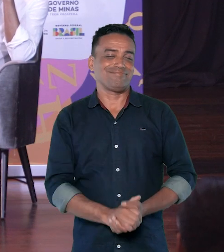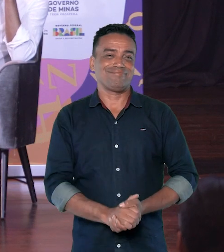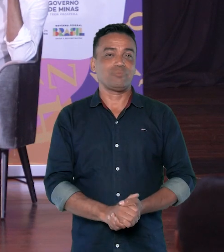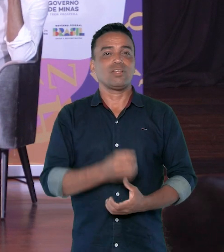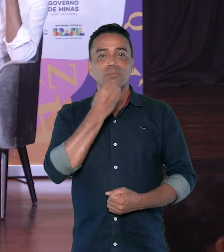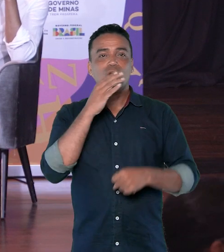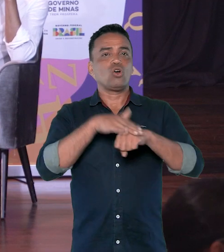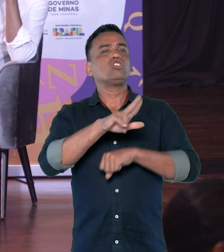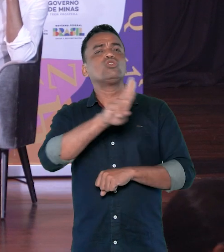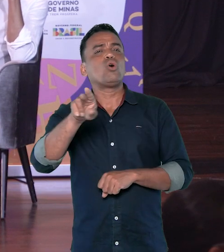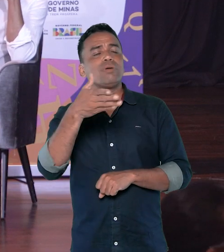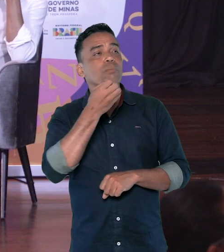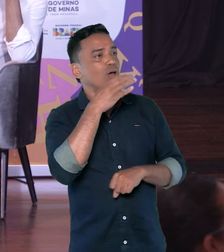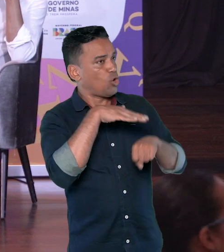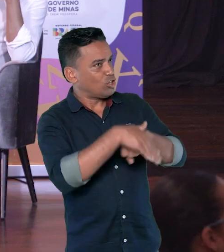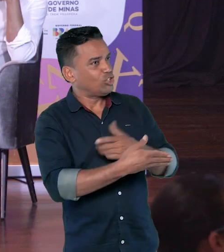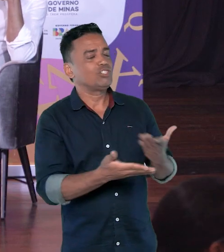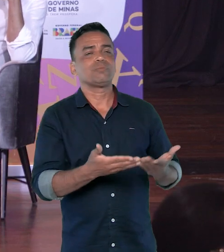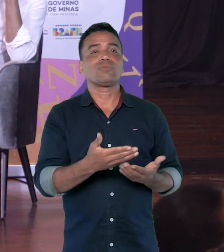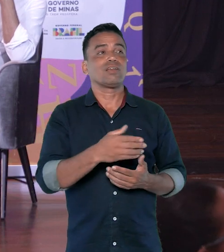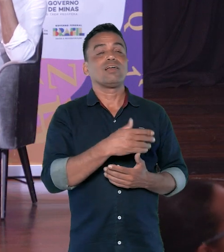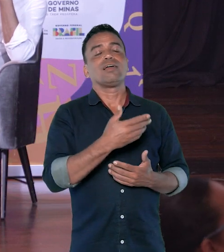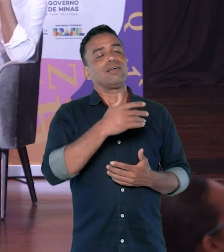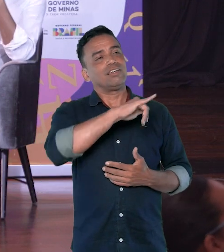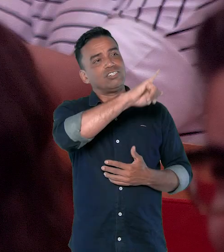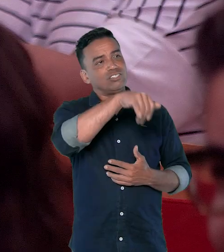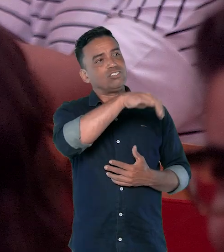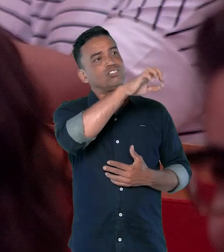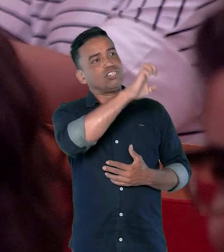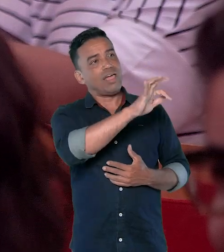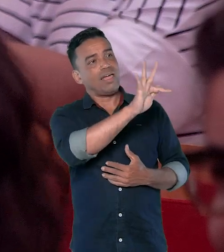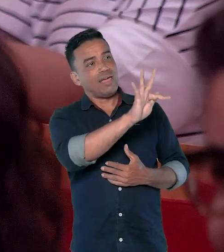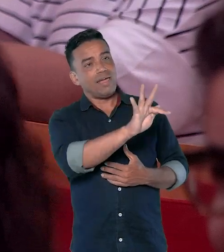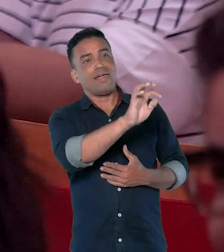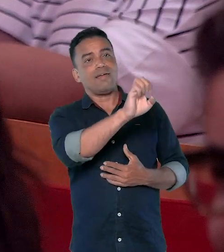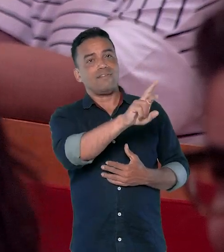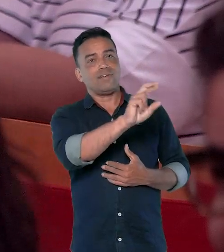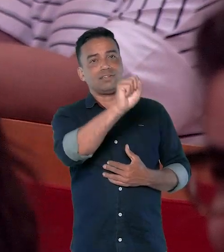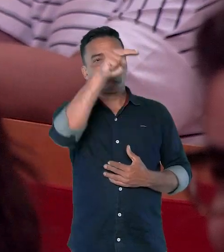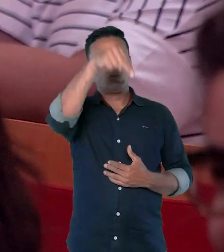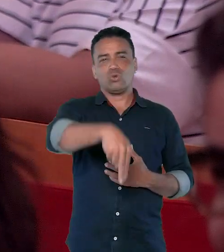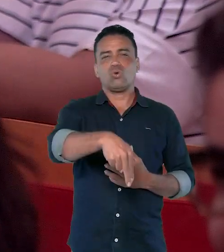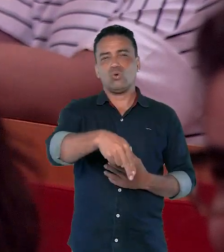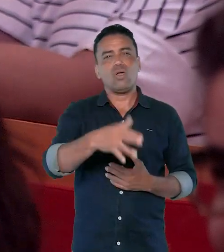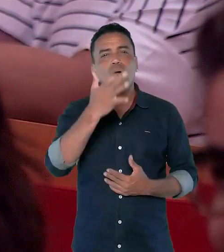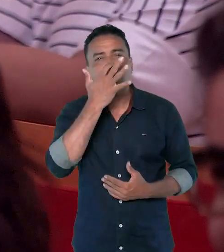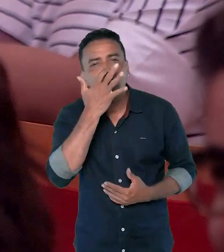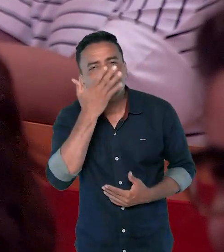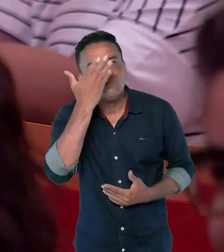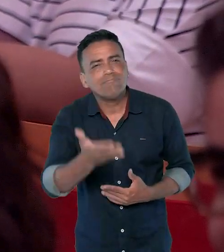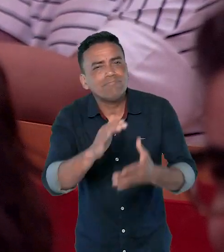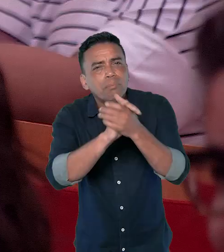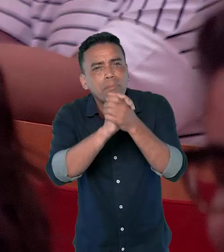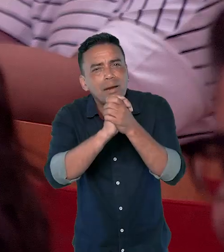Boa noite, como é que você chama? Boa noite. Jefferson Tenório, eu te admiro muito. Parabéns